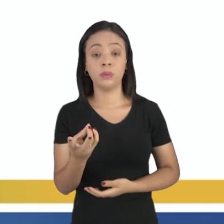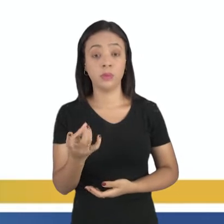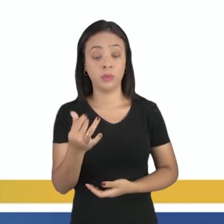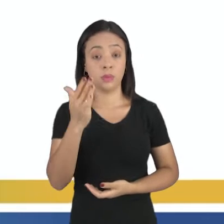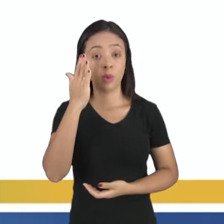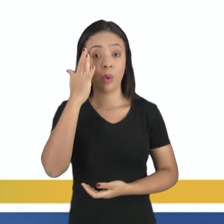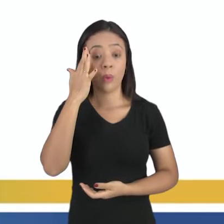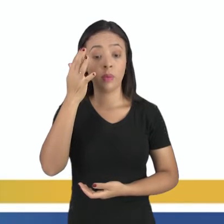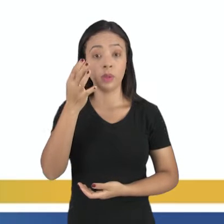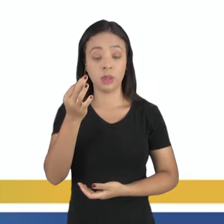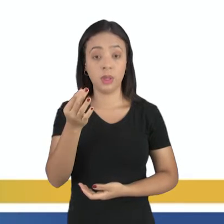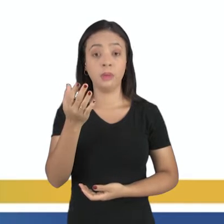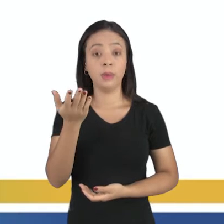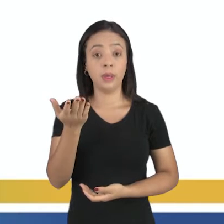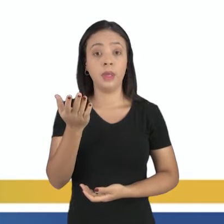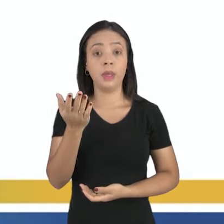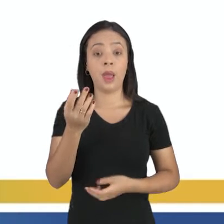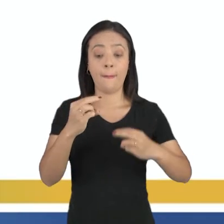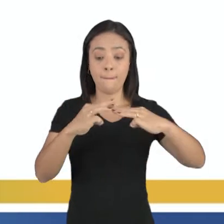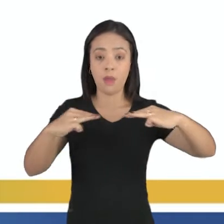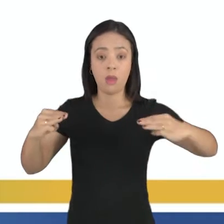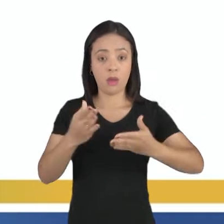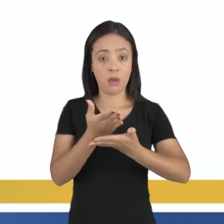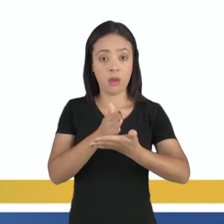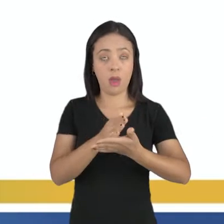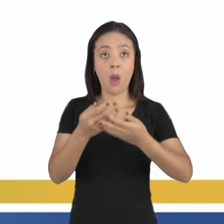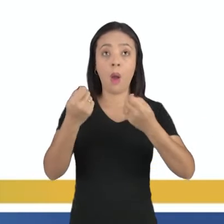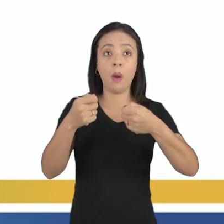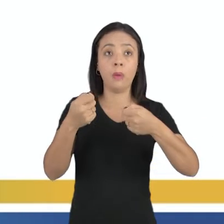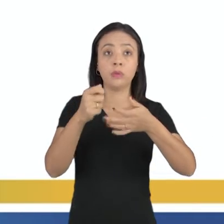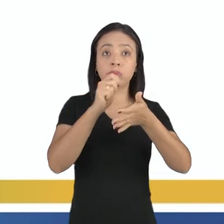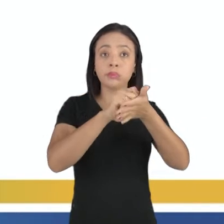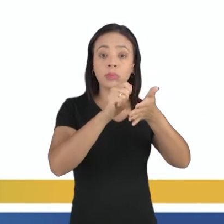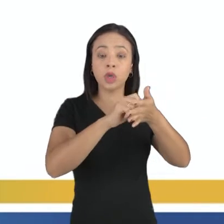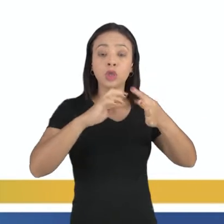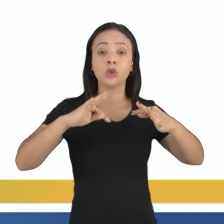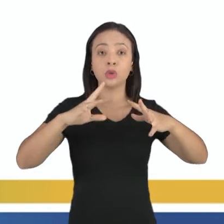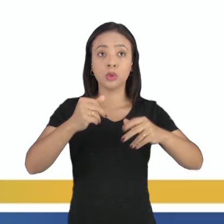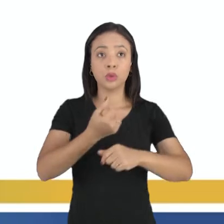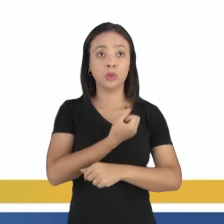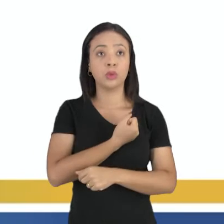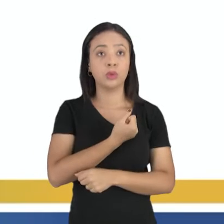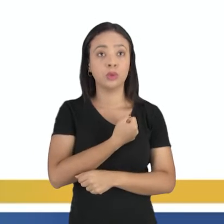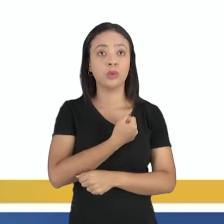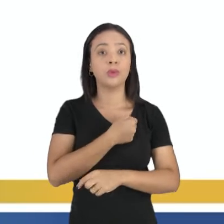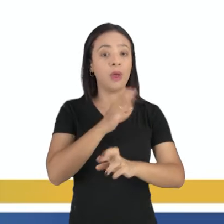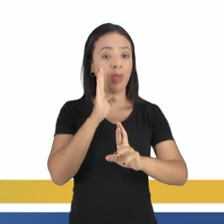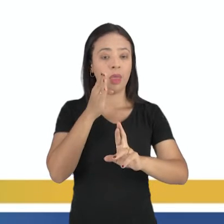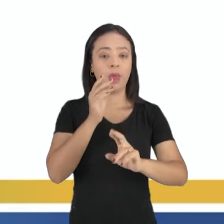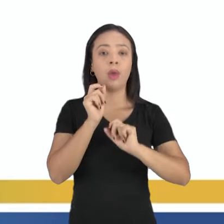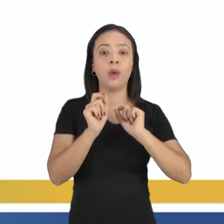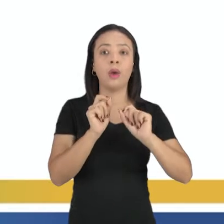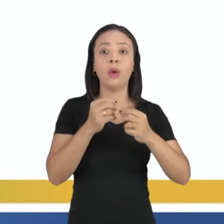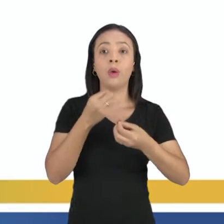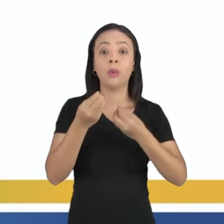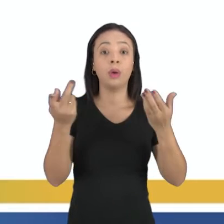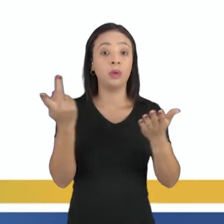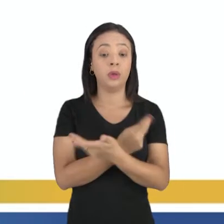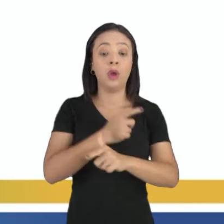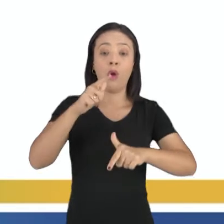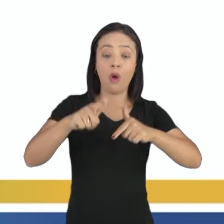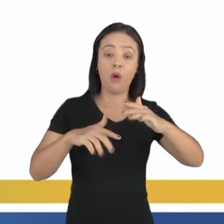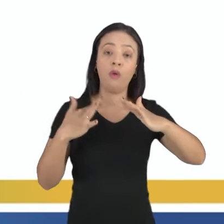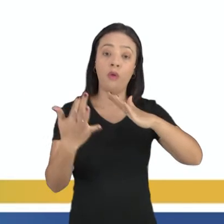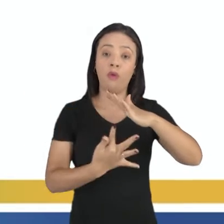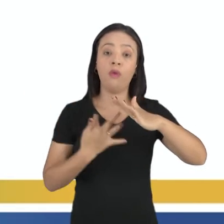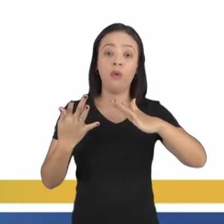a mediana neste caso, né, nós devemos escrever todos os números referentes ao comportamento de emprego